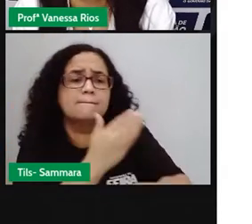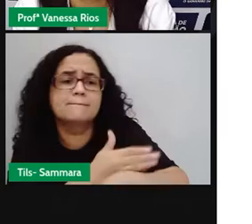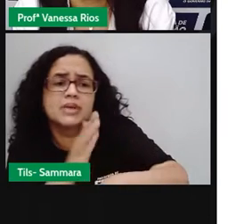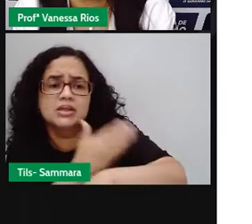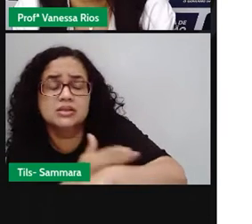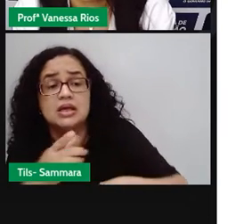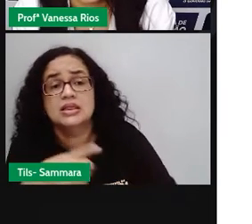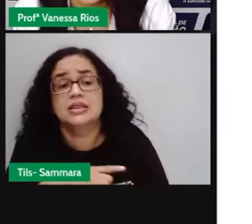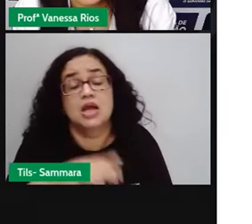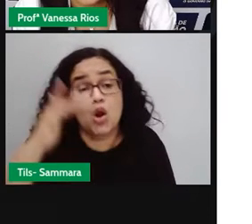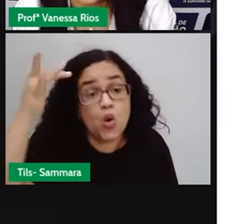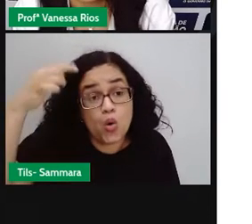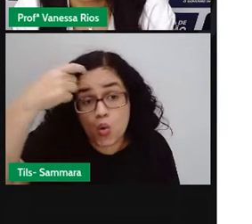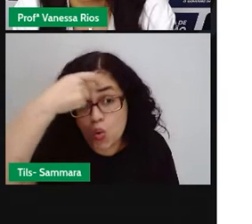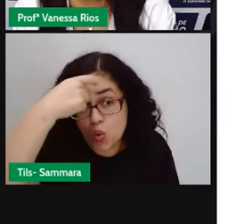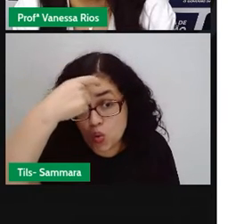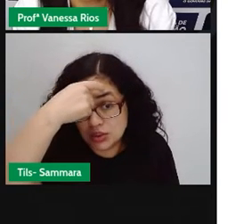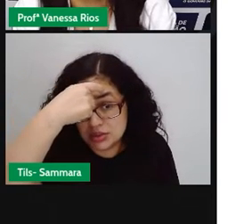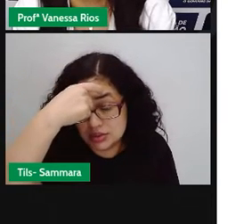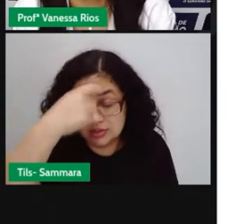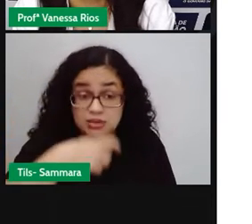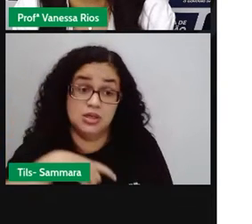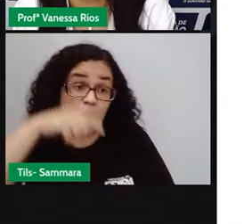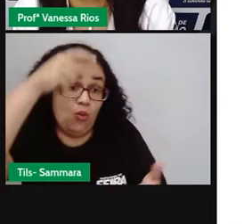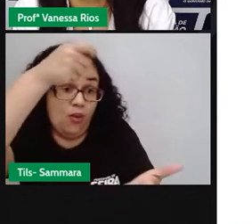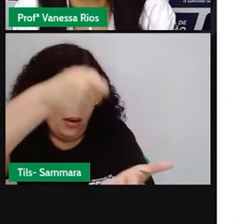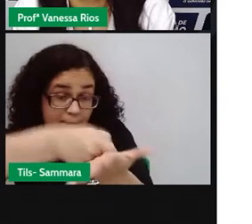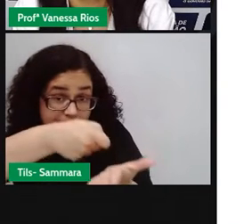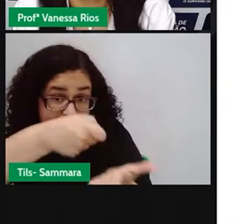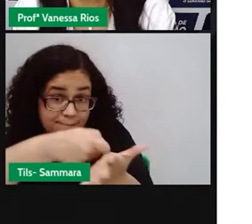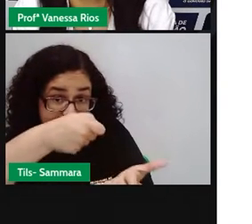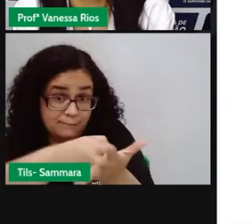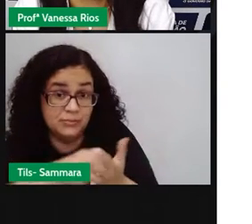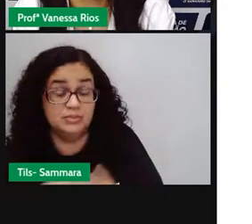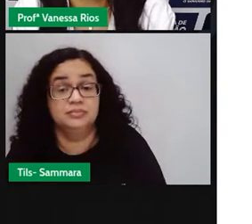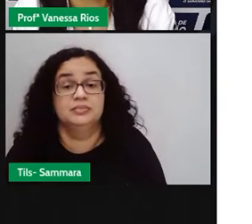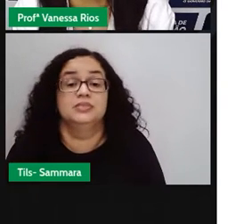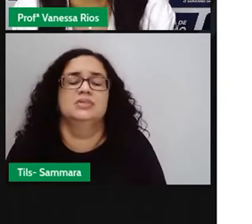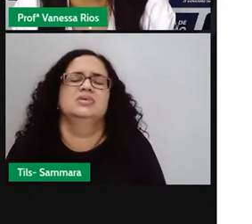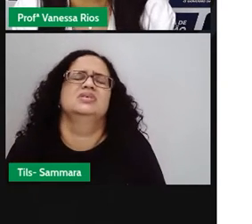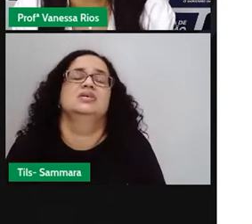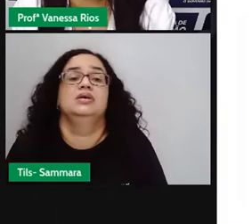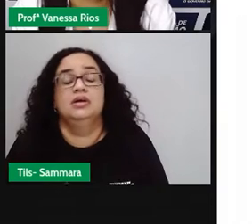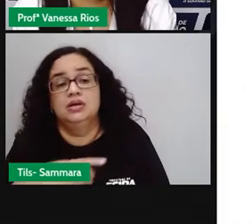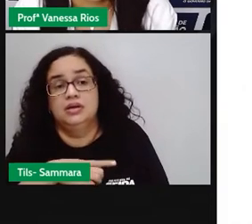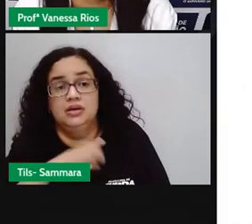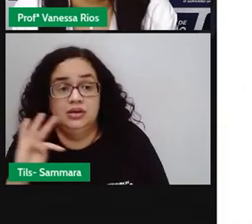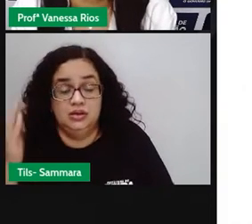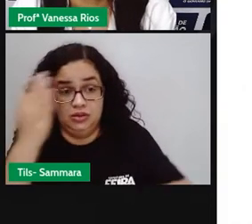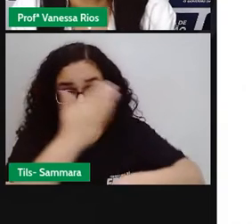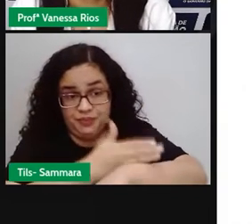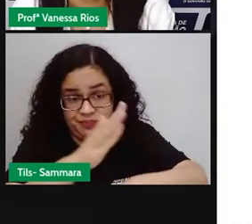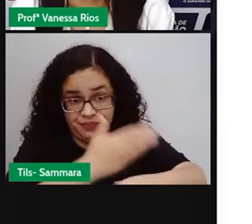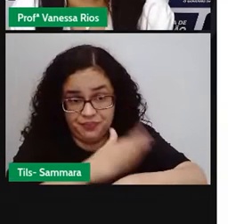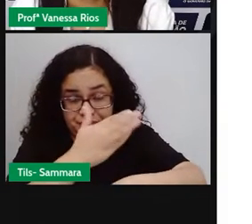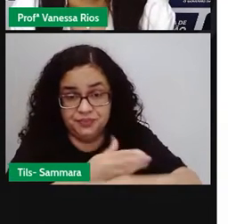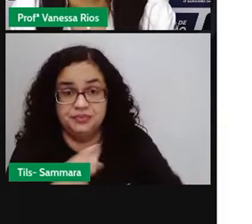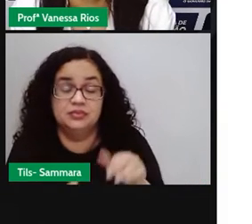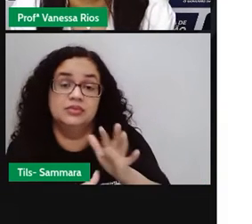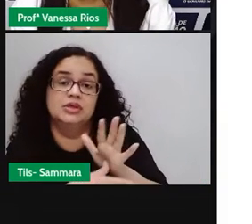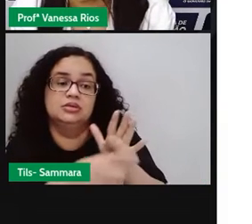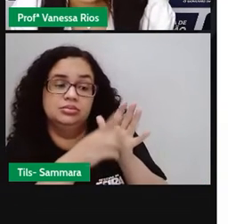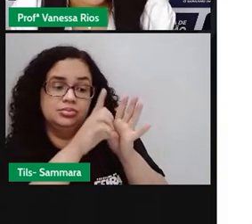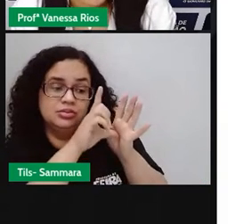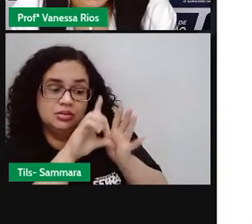Ter consciência dos seus direitos e obrigações, garantindo que sejam colocados em prática. Então, antes